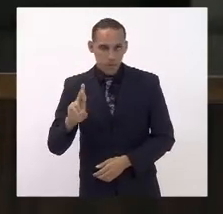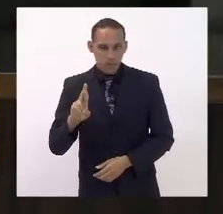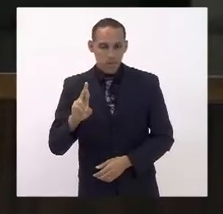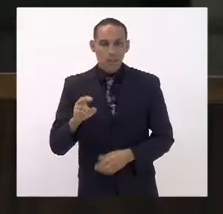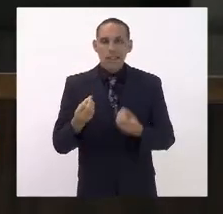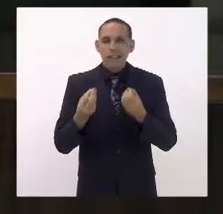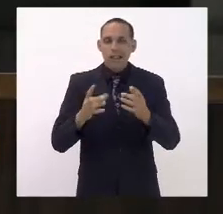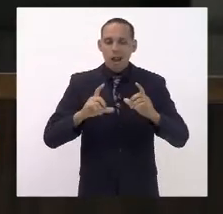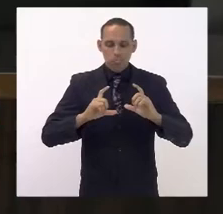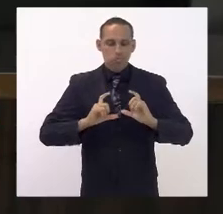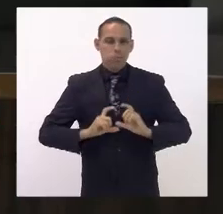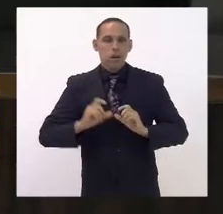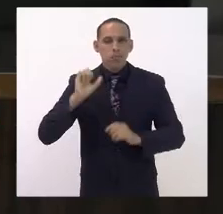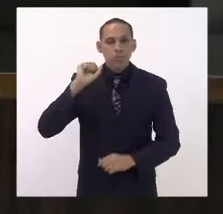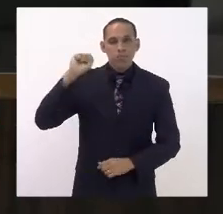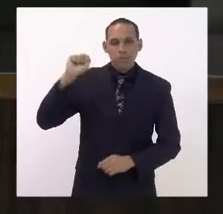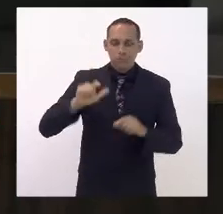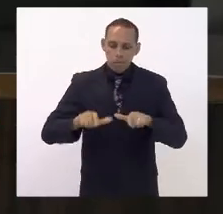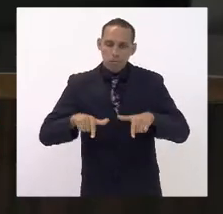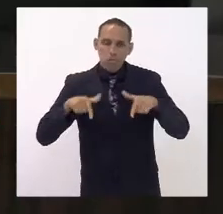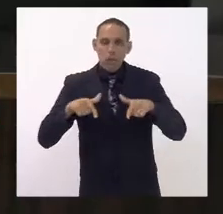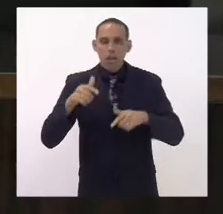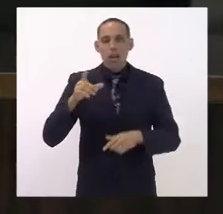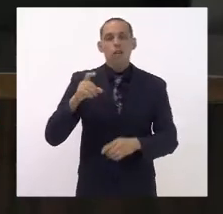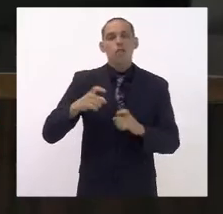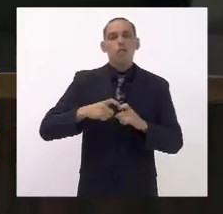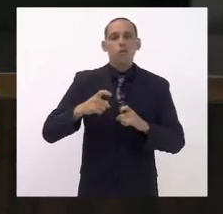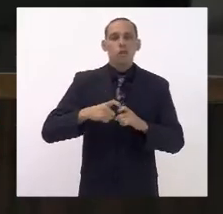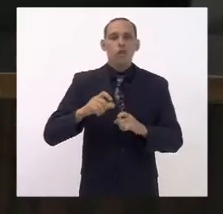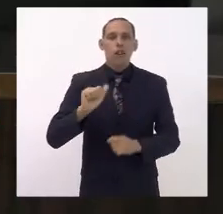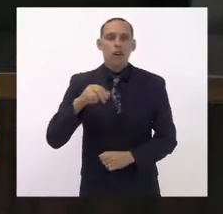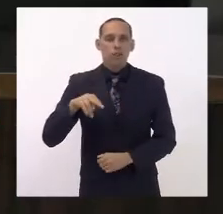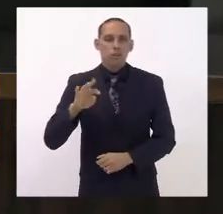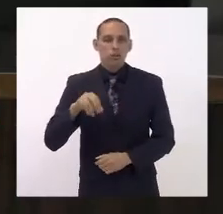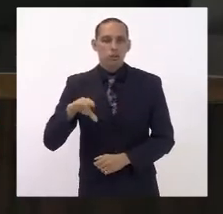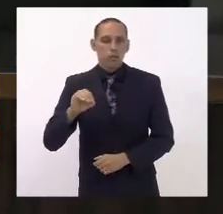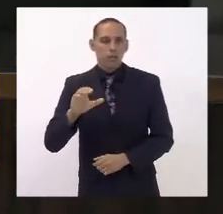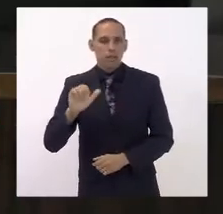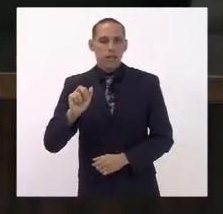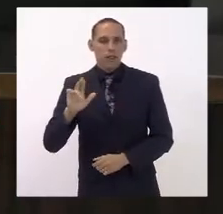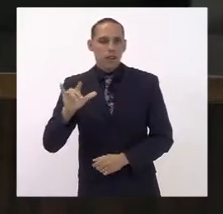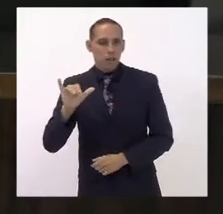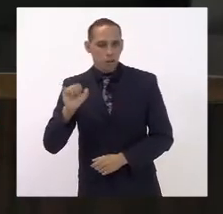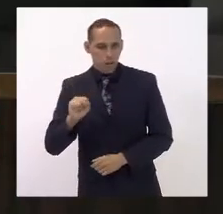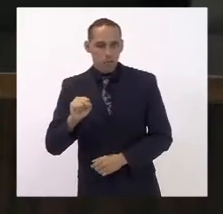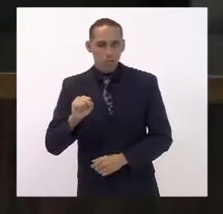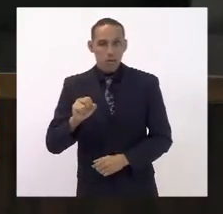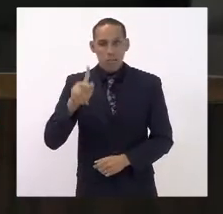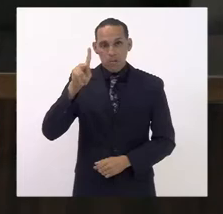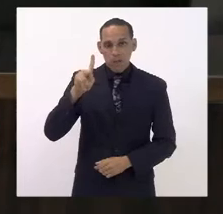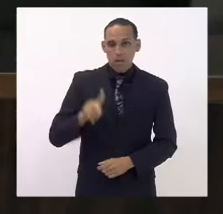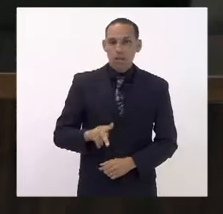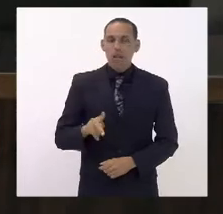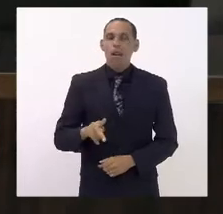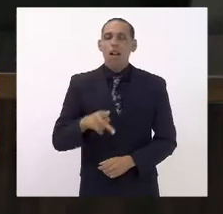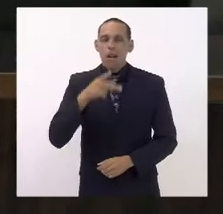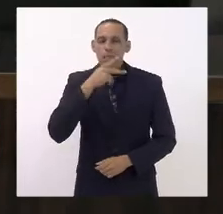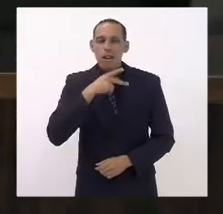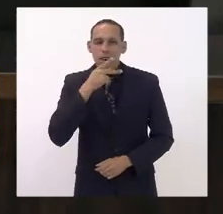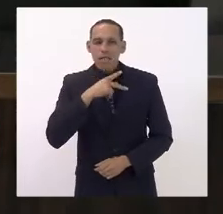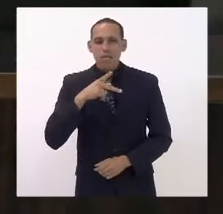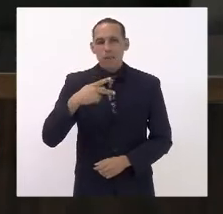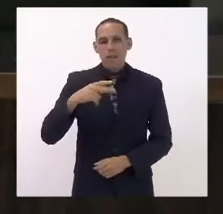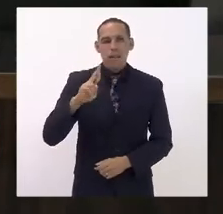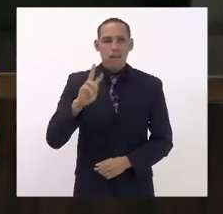medalha Tiradentes, seu respectivo diploma, ao doutor Antônio Carlos dos Santos, presidente estadual do Partido Renovador Trabalhista Brasileiro,